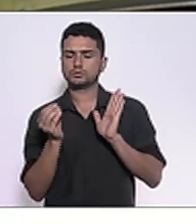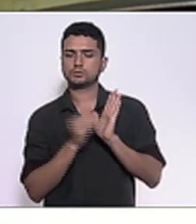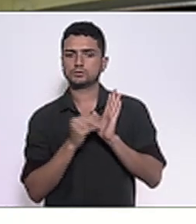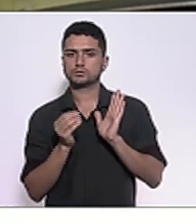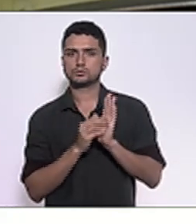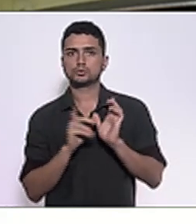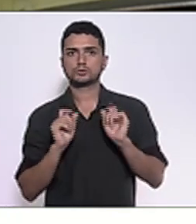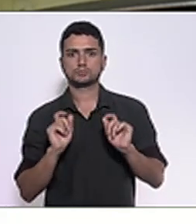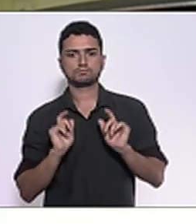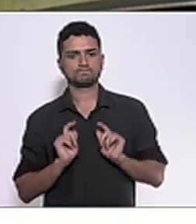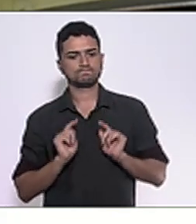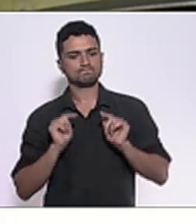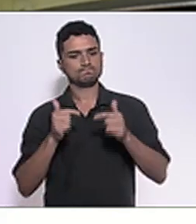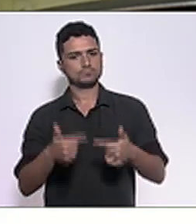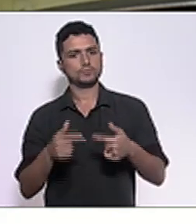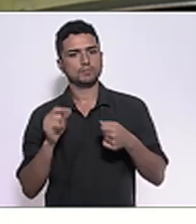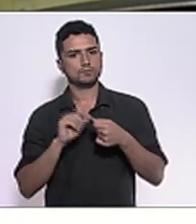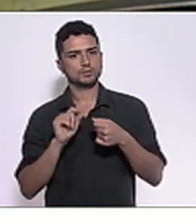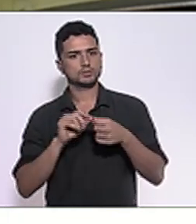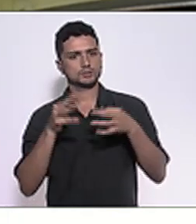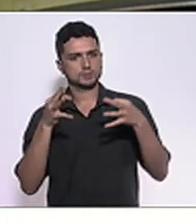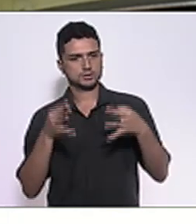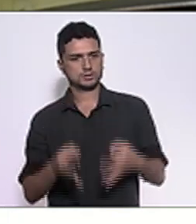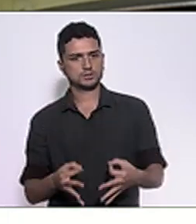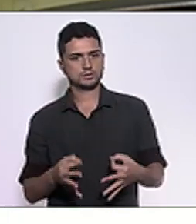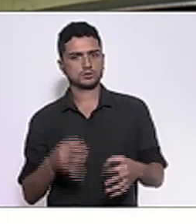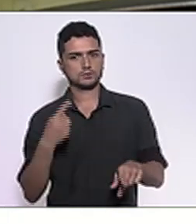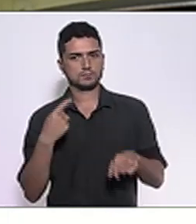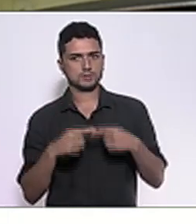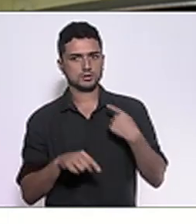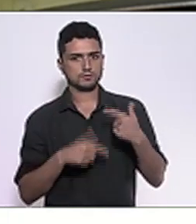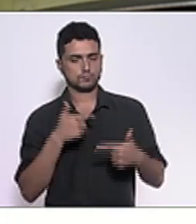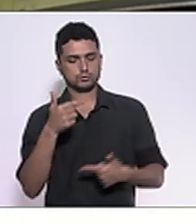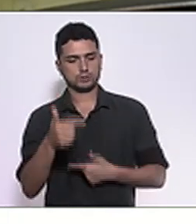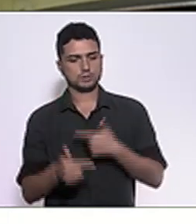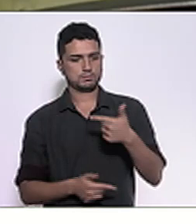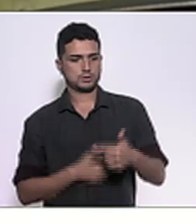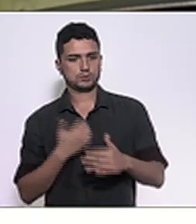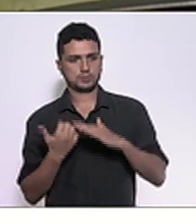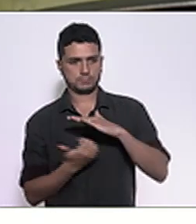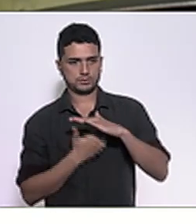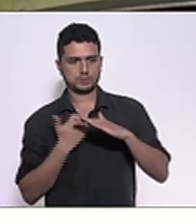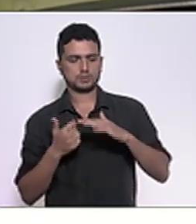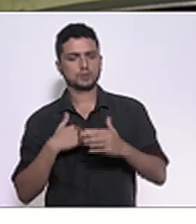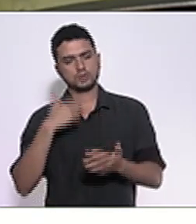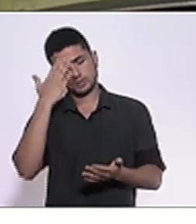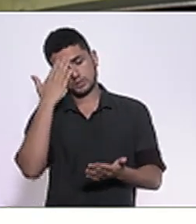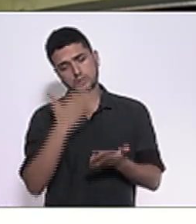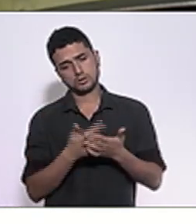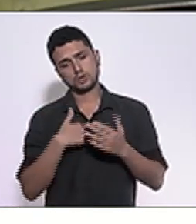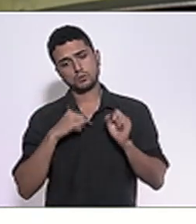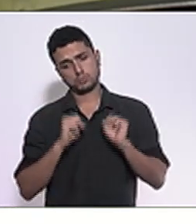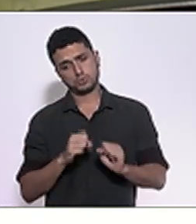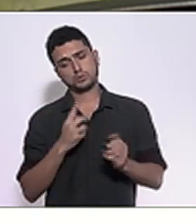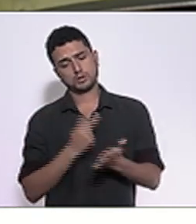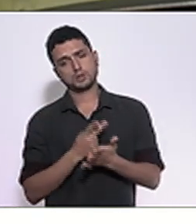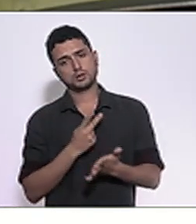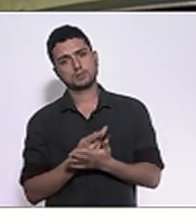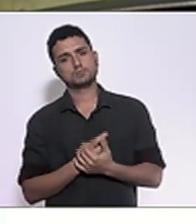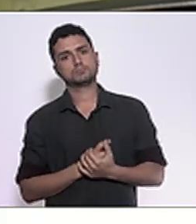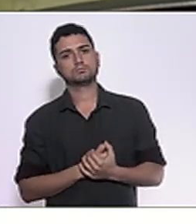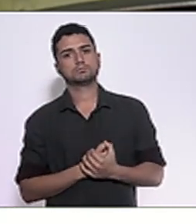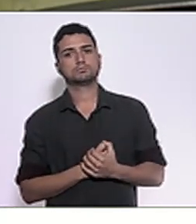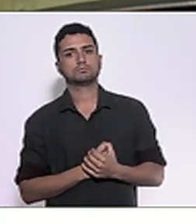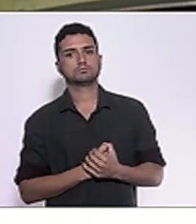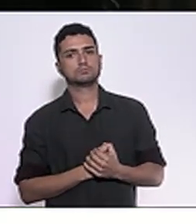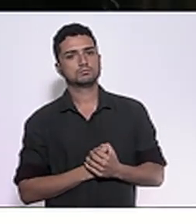administrativas que impeçam o funcionamento dessas empresas. Isso a gente carece de legislação. Creio eu, posso estar errado. Esse projeto